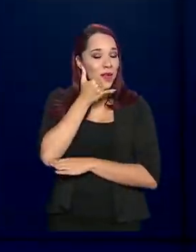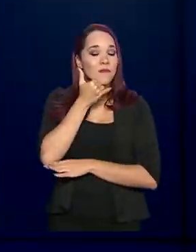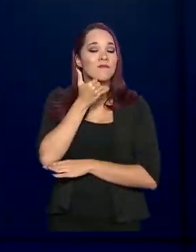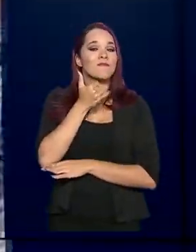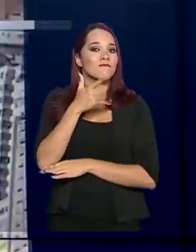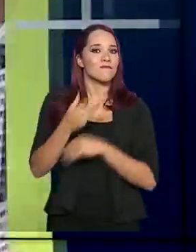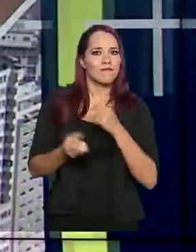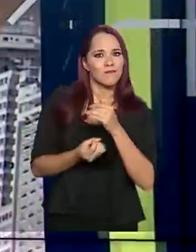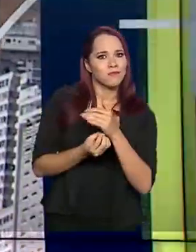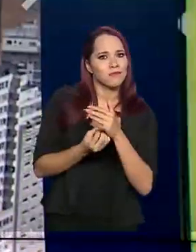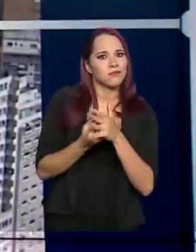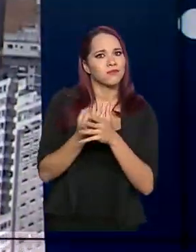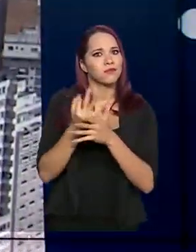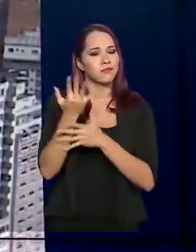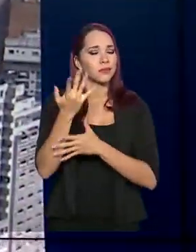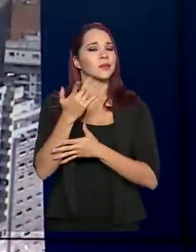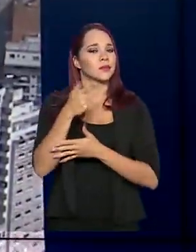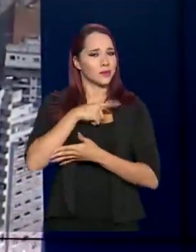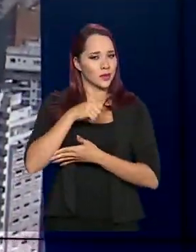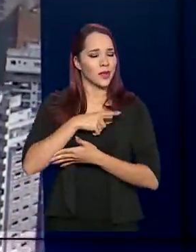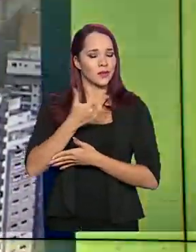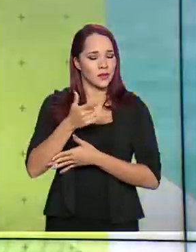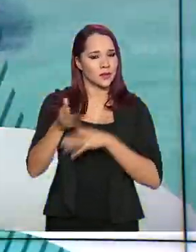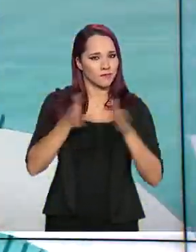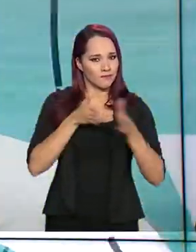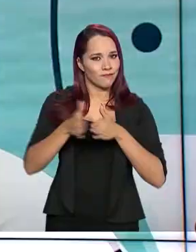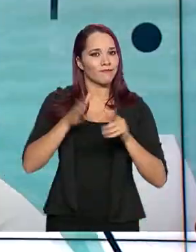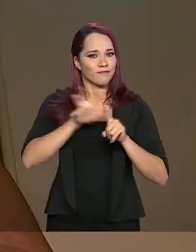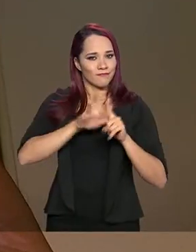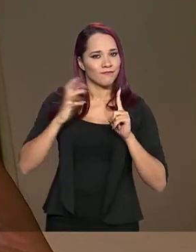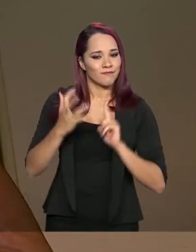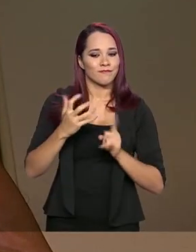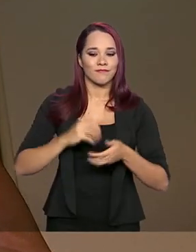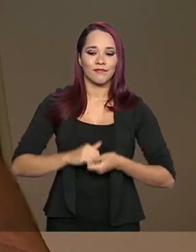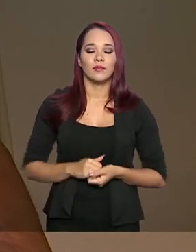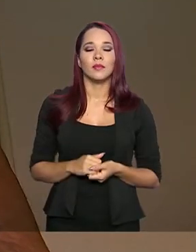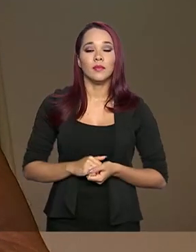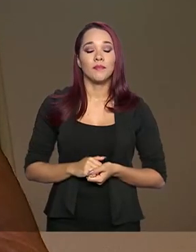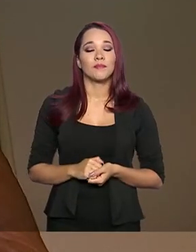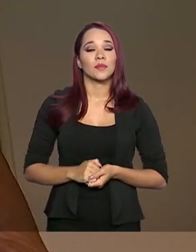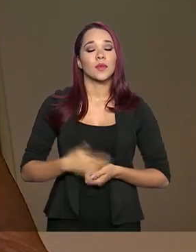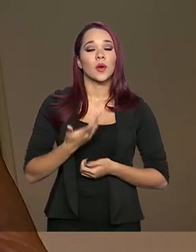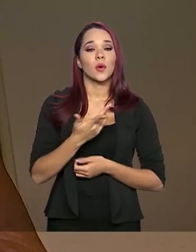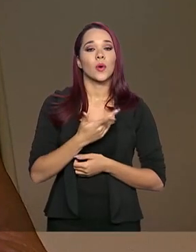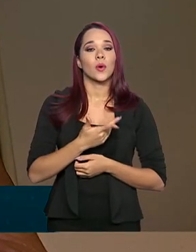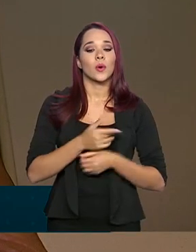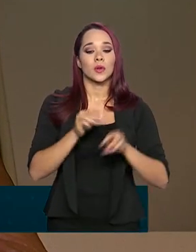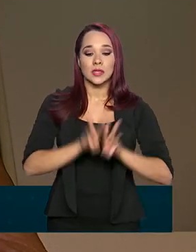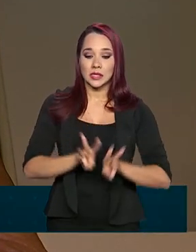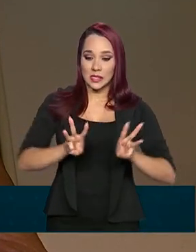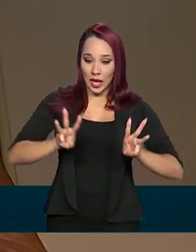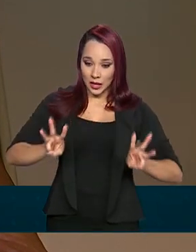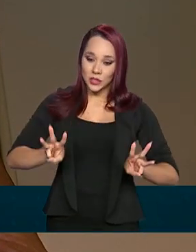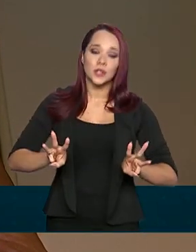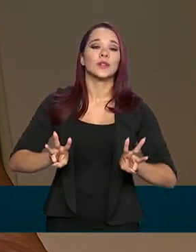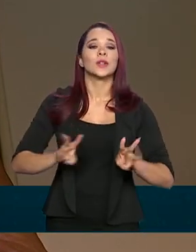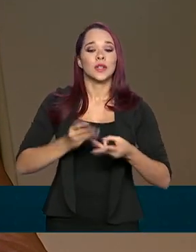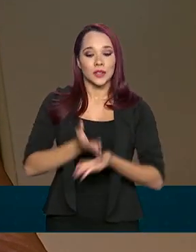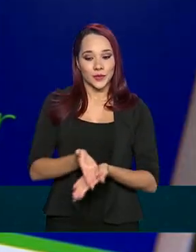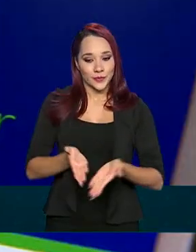demandas aumentaram nesse período de isolamento social. A plataforma consumidor.gov